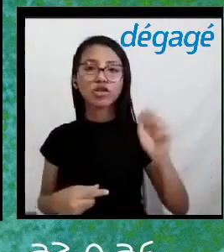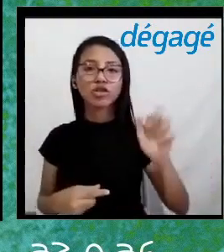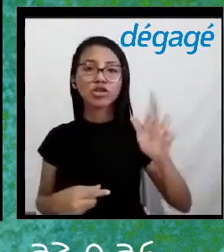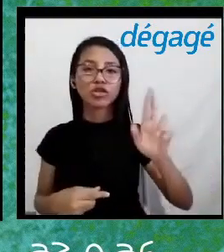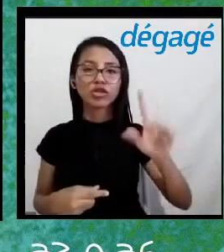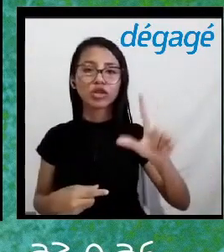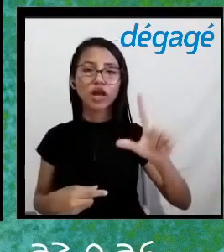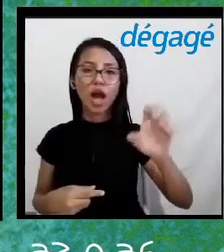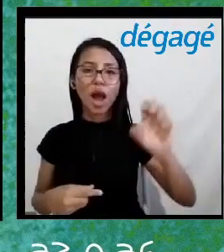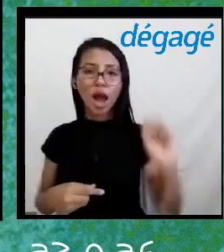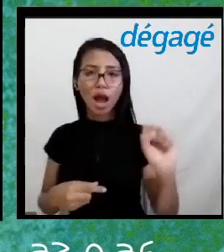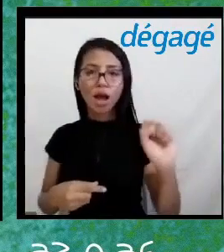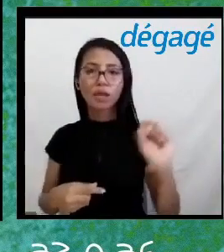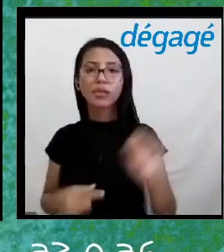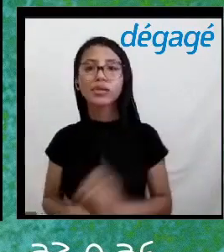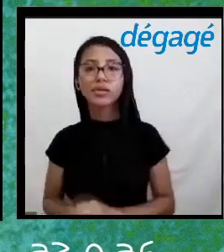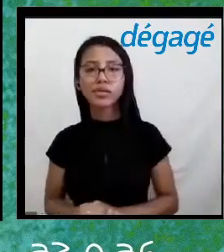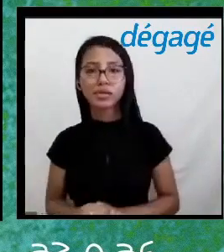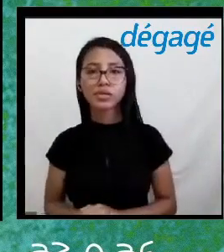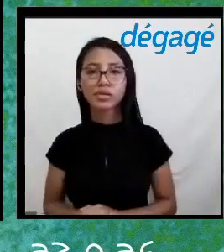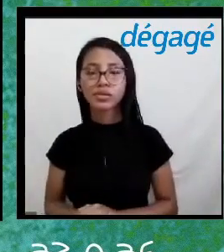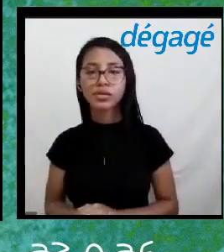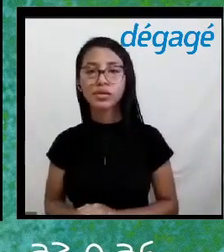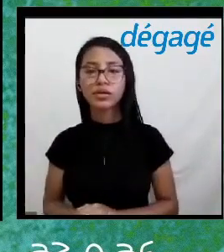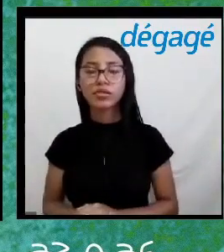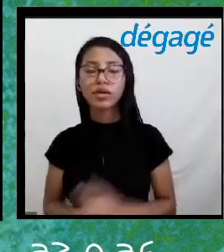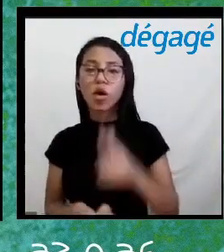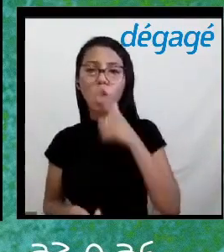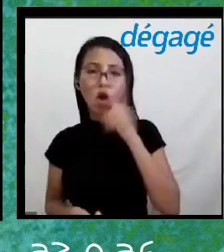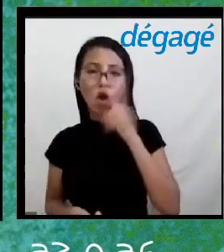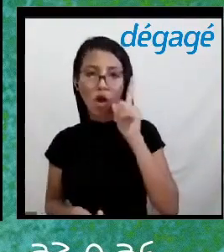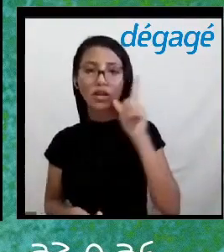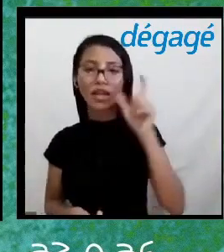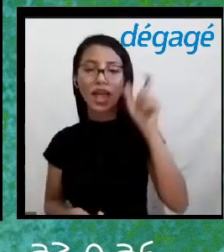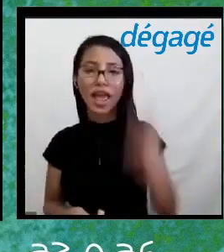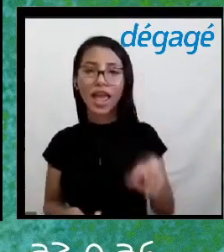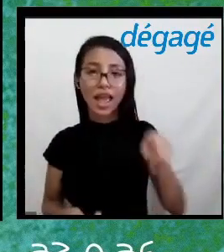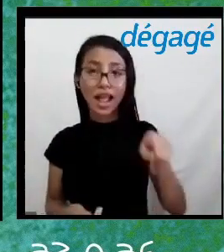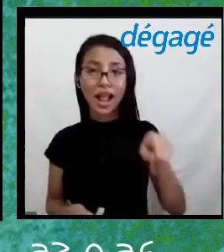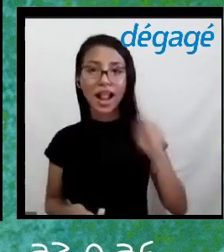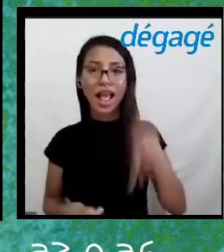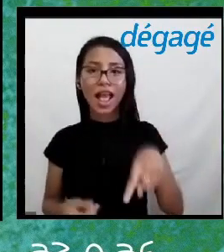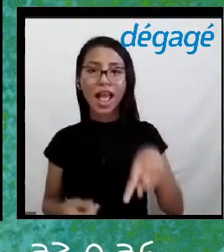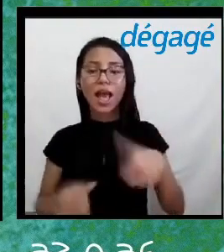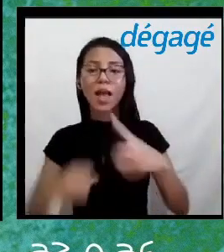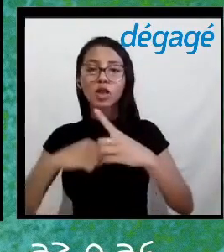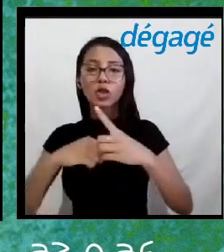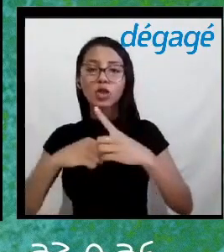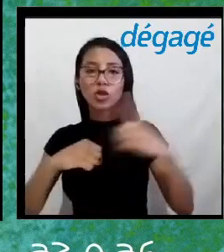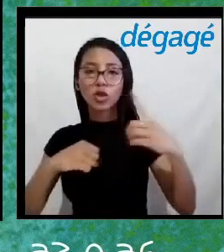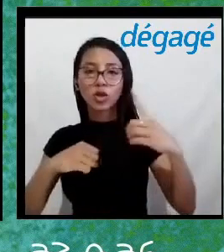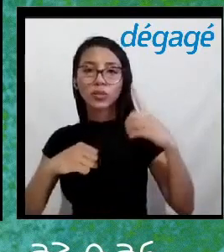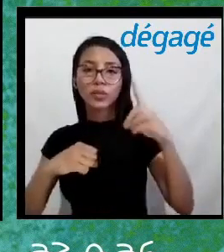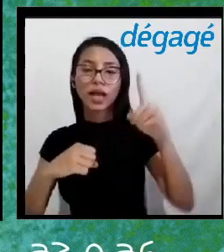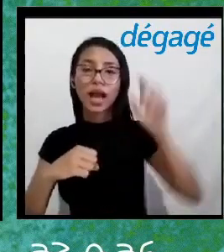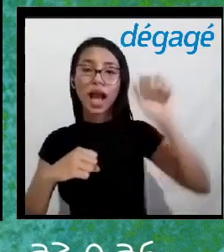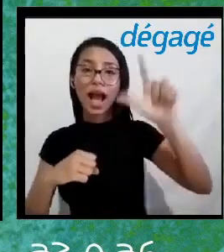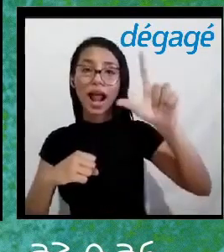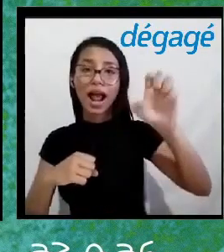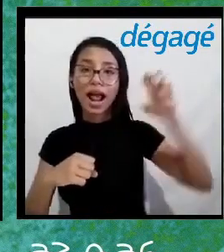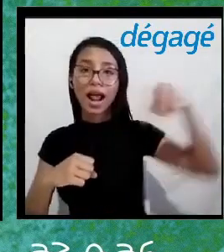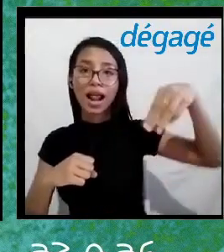O Charles, para quem não ouviu ontem, é doutor em filosofia na Alemanha, pós-doutor em filosofia